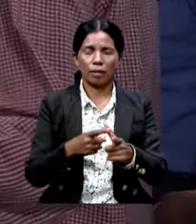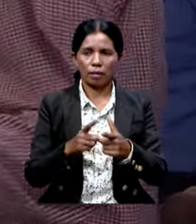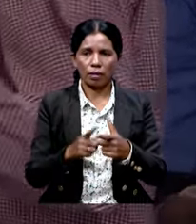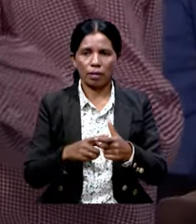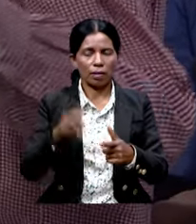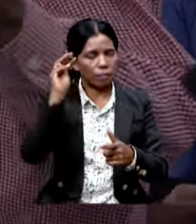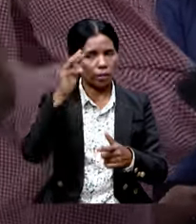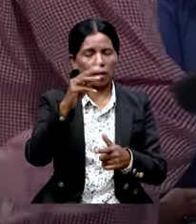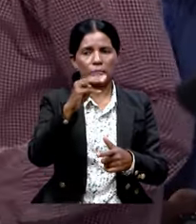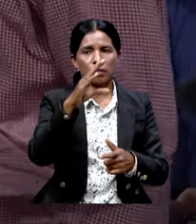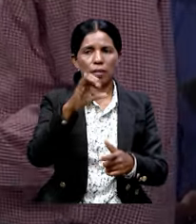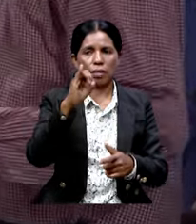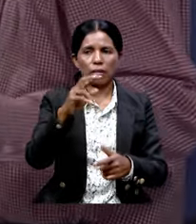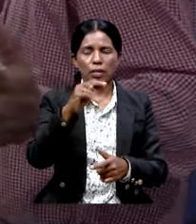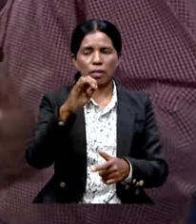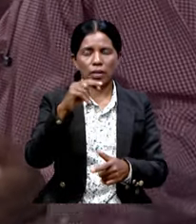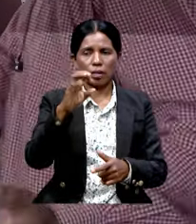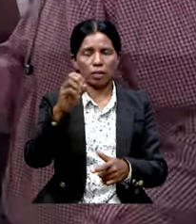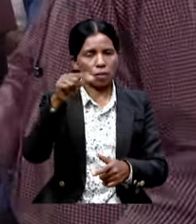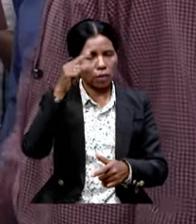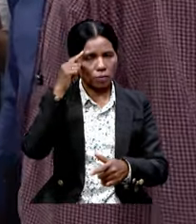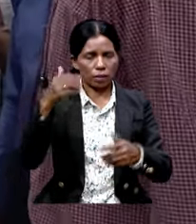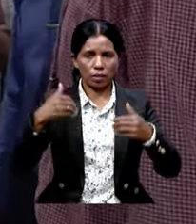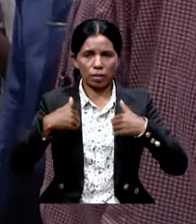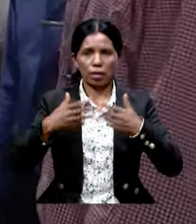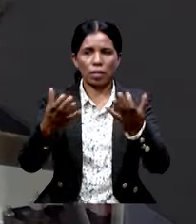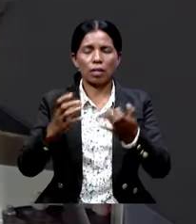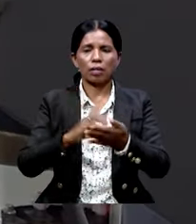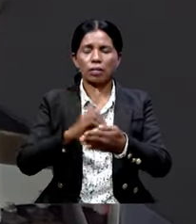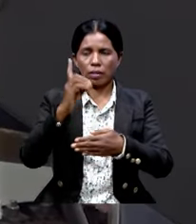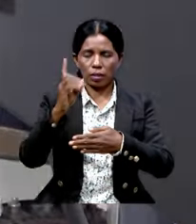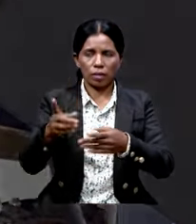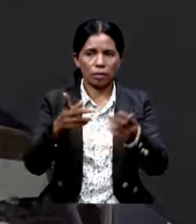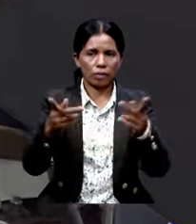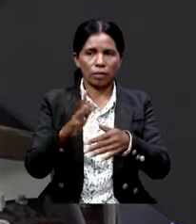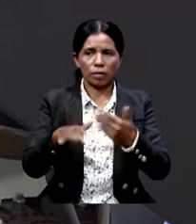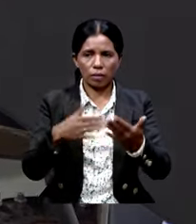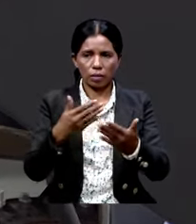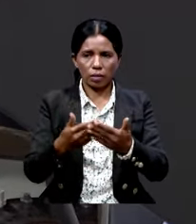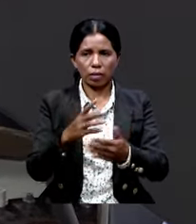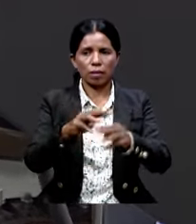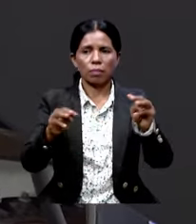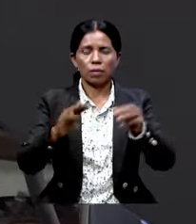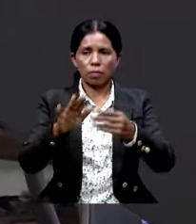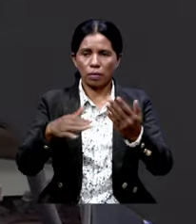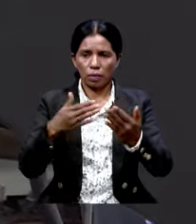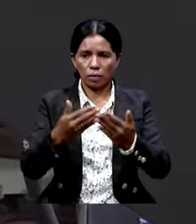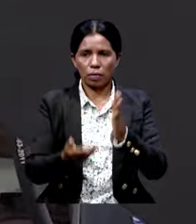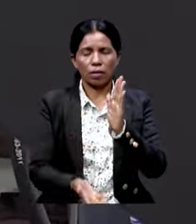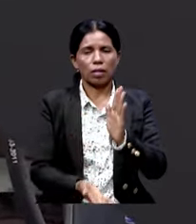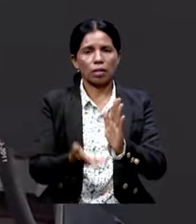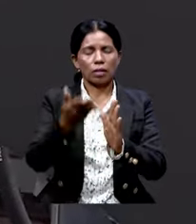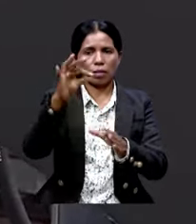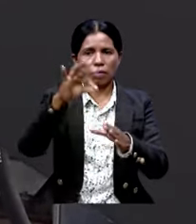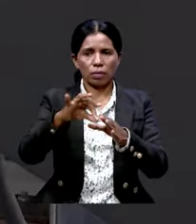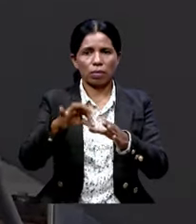comércio e indústria Nino Pereira hateten governo iha komitmentu atu desenvolve area potensial sira iha cada município kodi hasa produção e relaran.